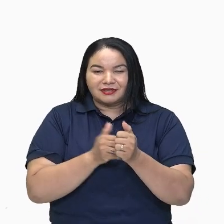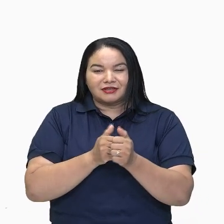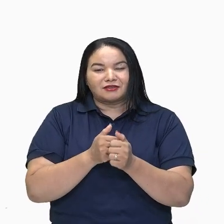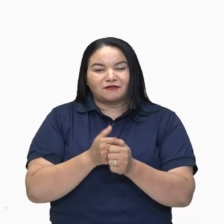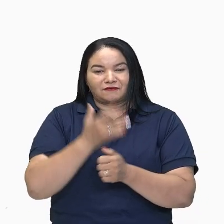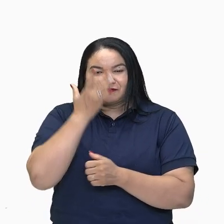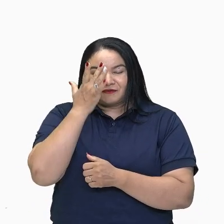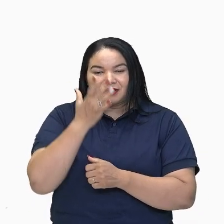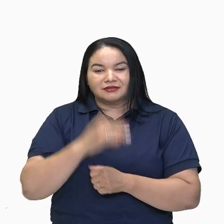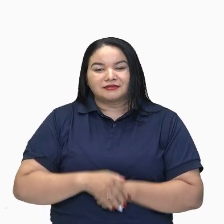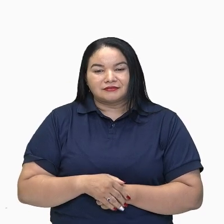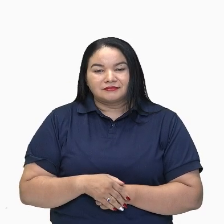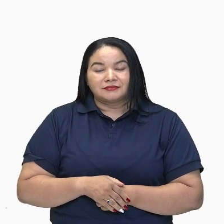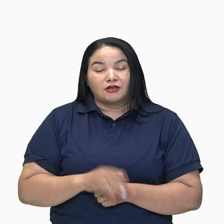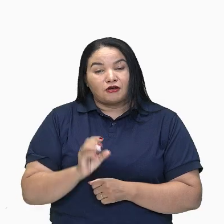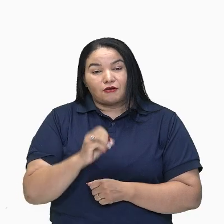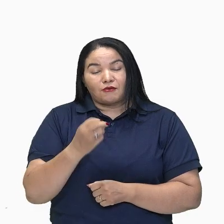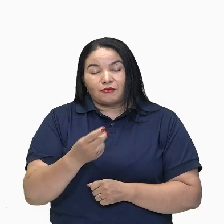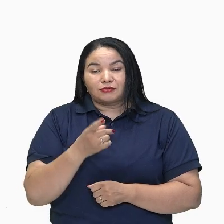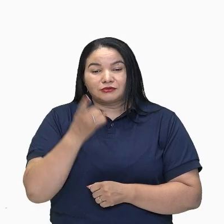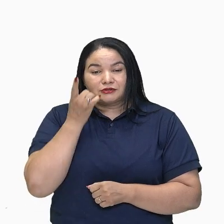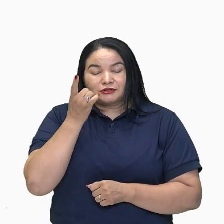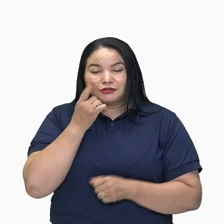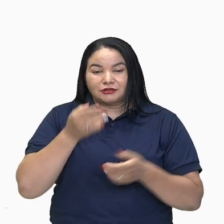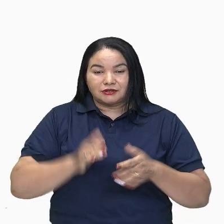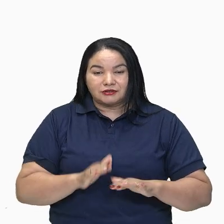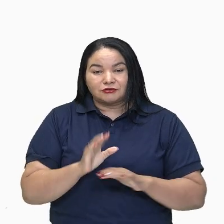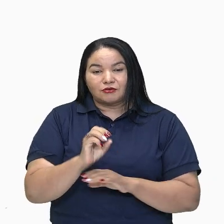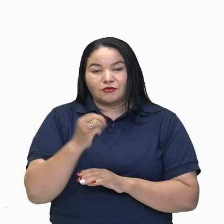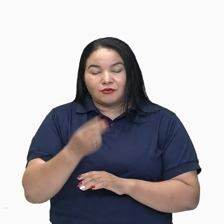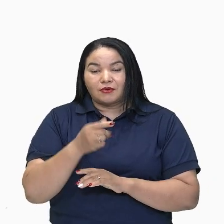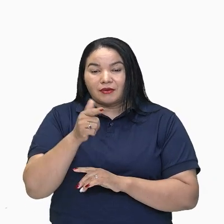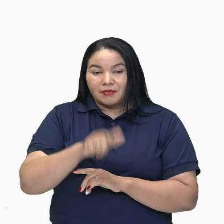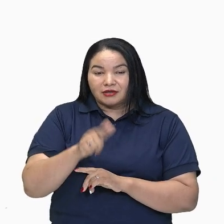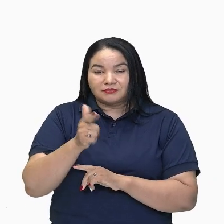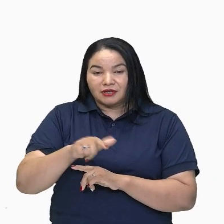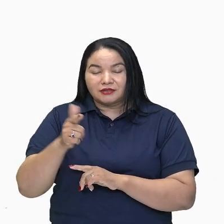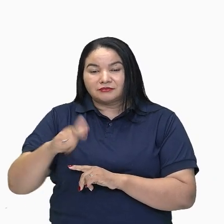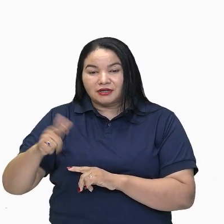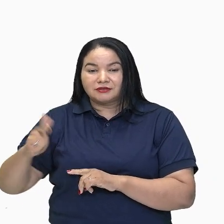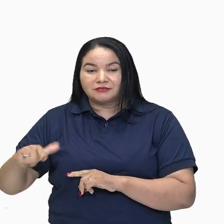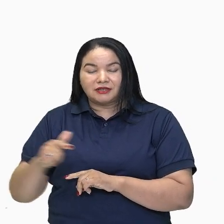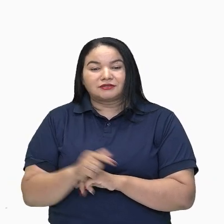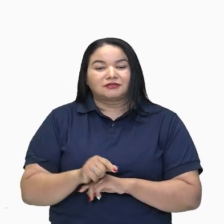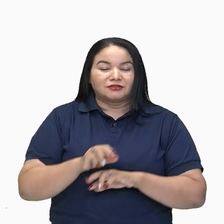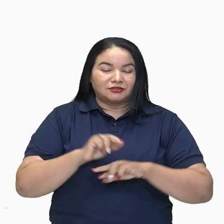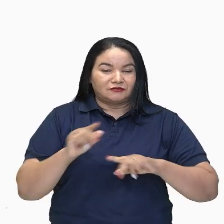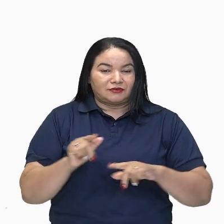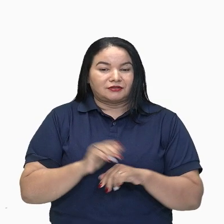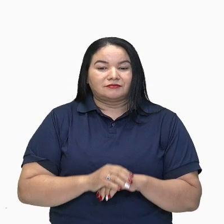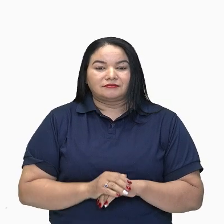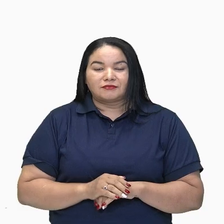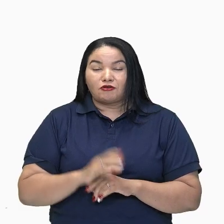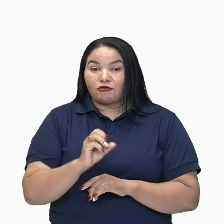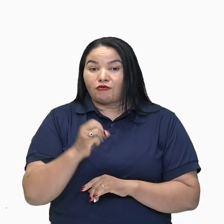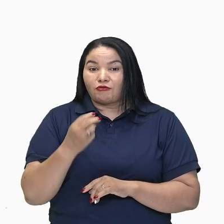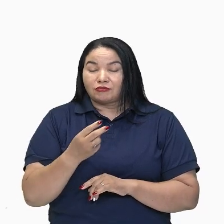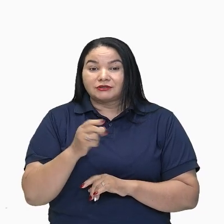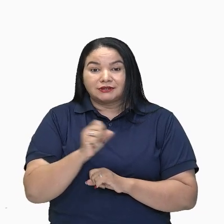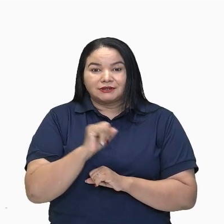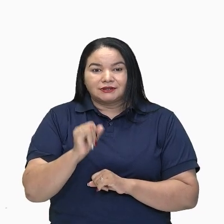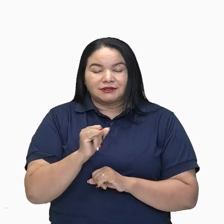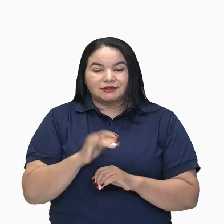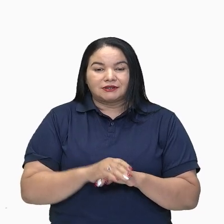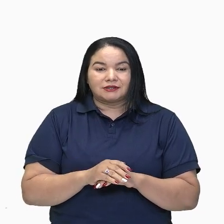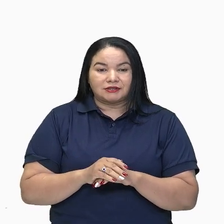3, 4, 5, ou data de nascimento, ou repetem a mesma senha em vários serviços. Quando um site sofre um vazamento, todas